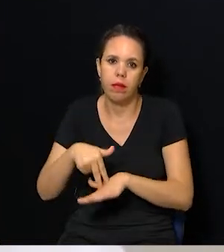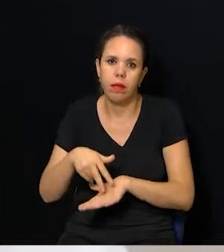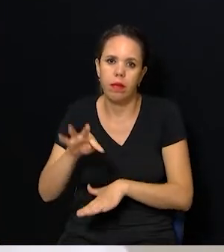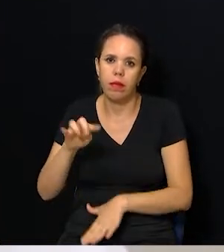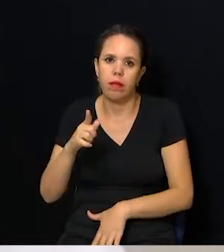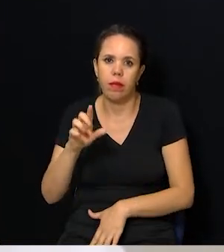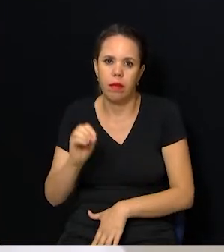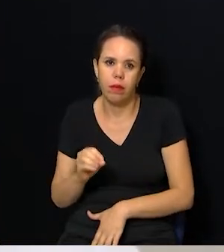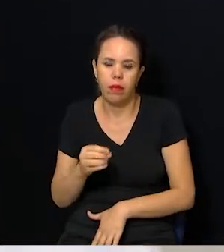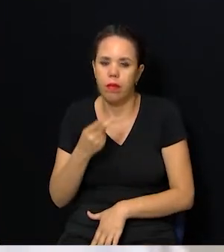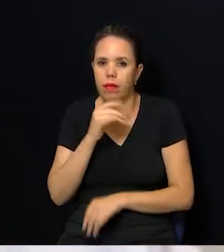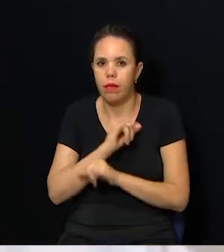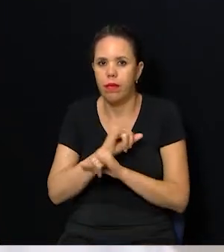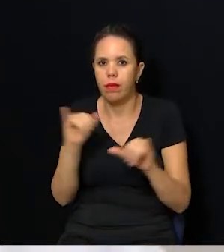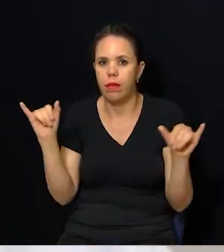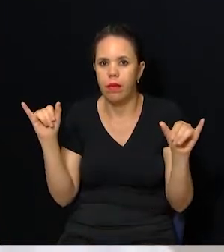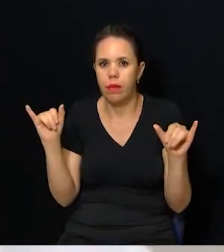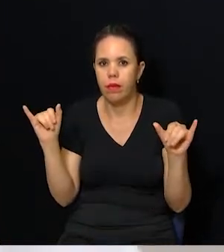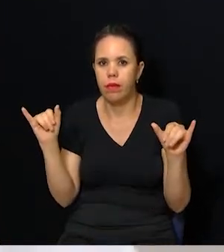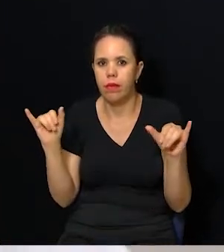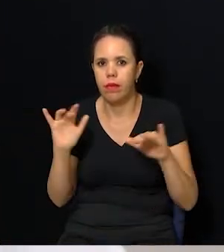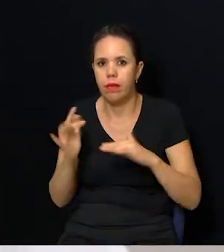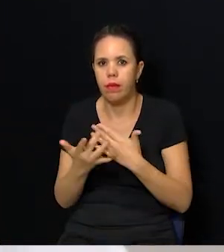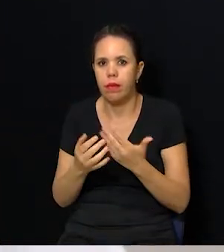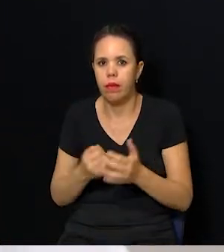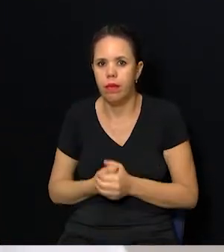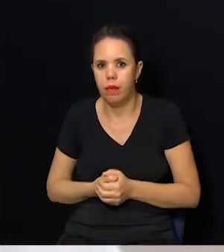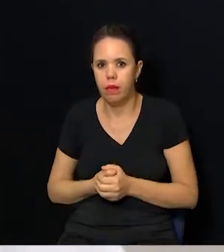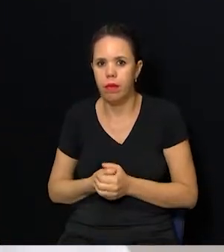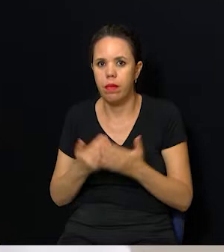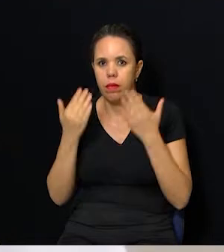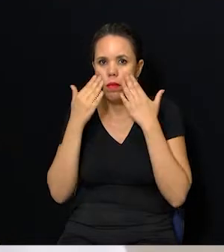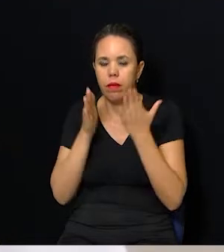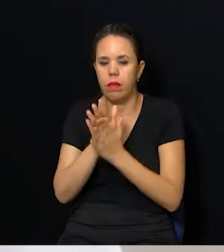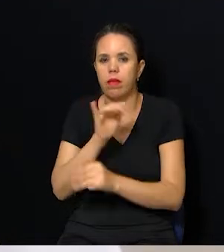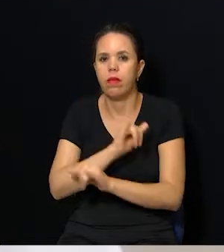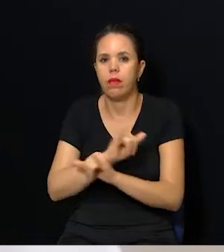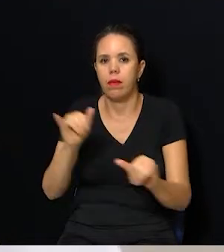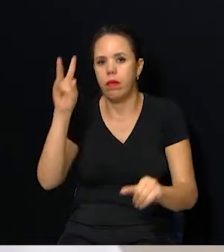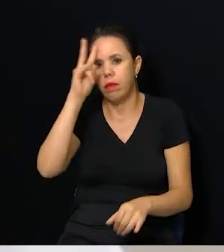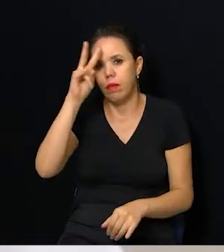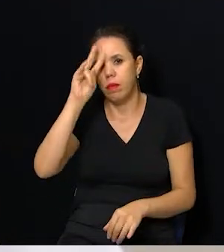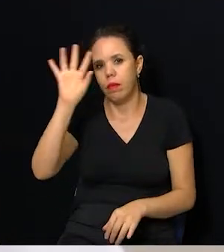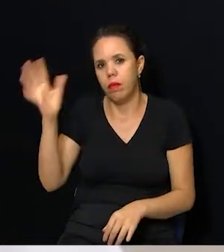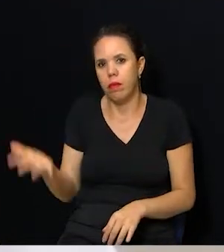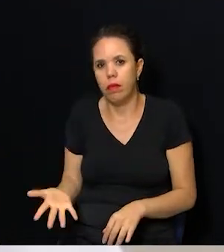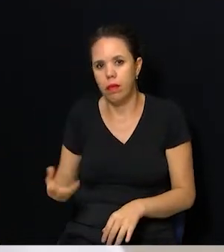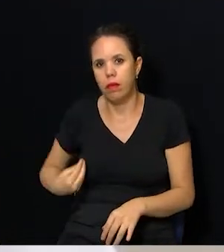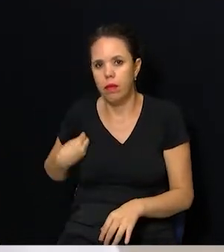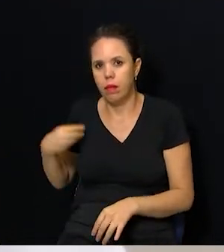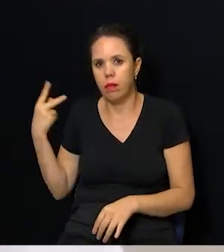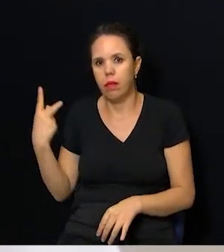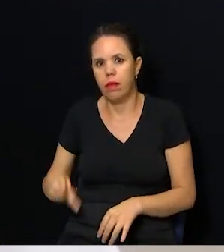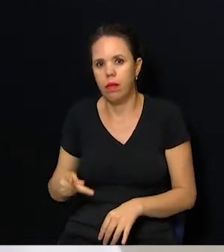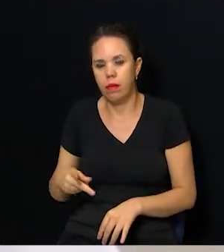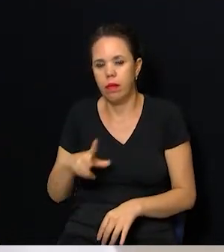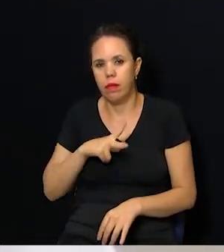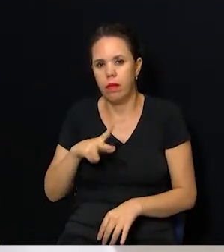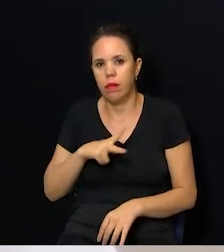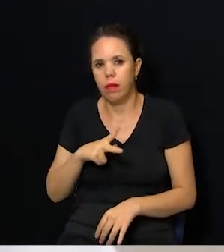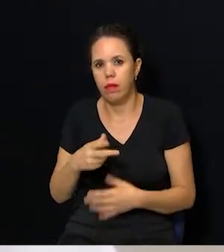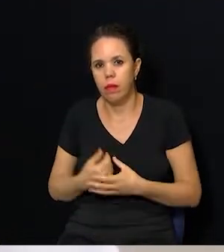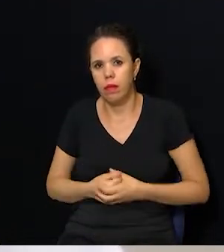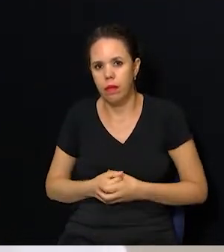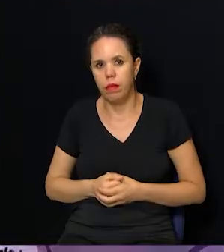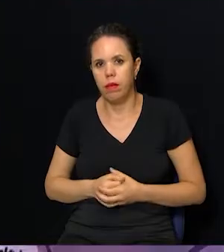citado, veio à mídia, veio a público contar a história do que está acontecendo na vida íntima dele, na vida